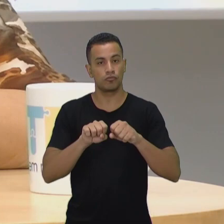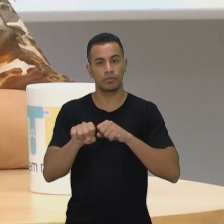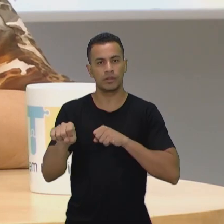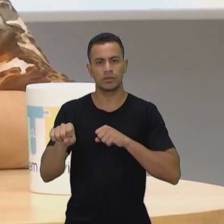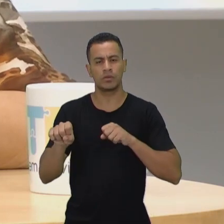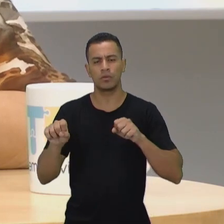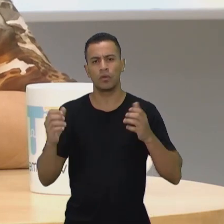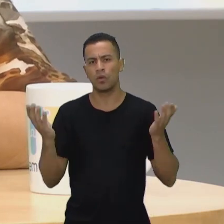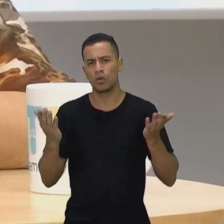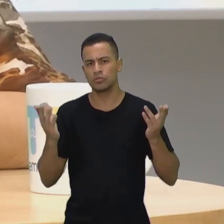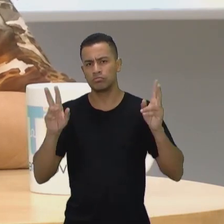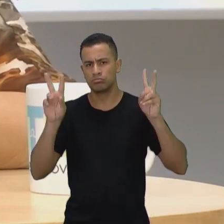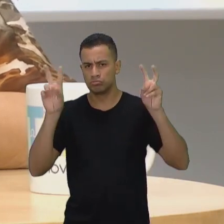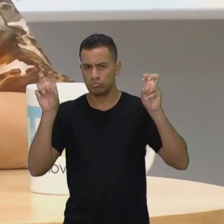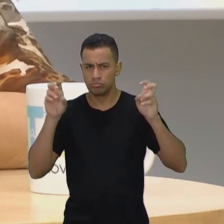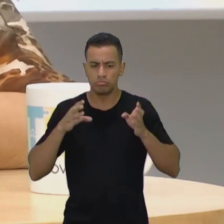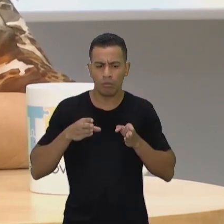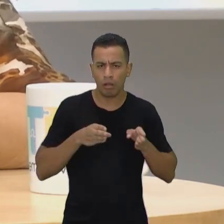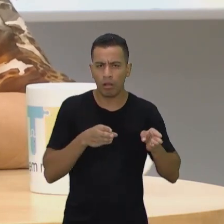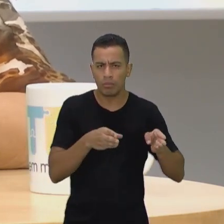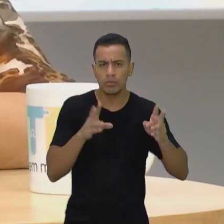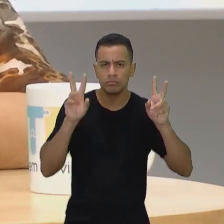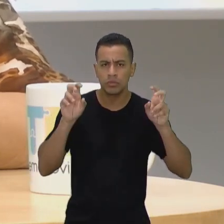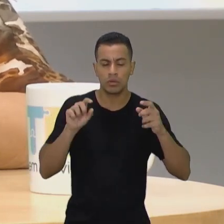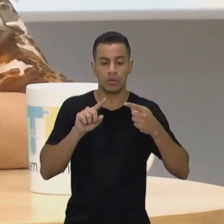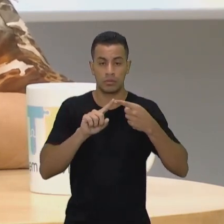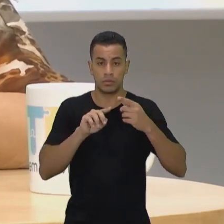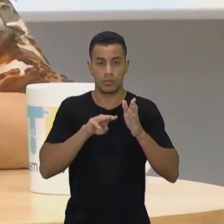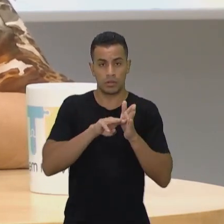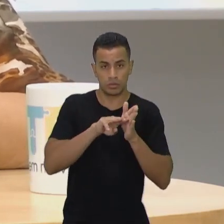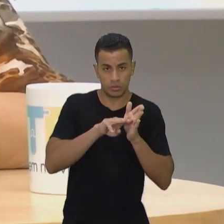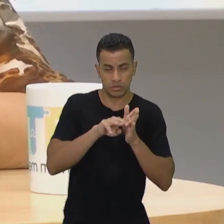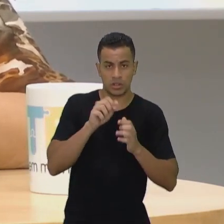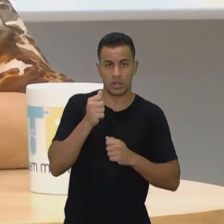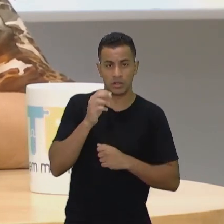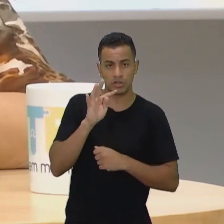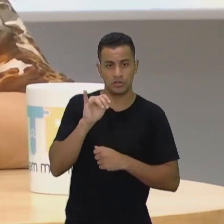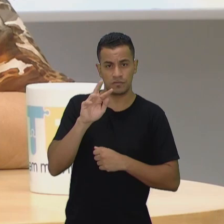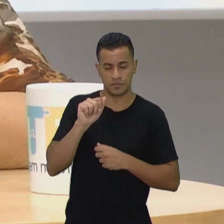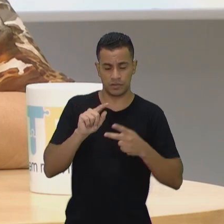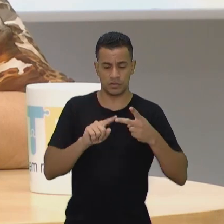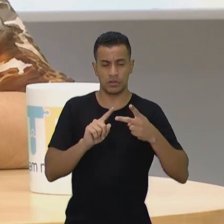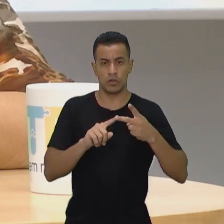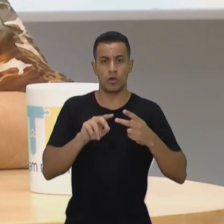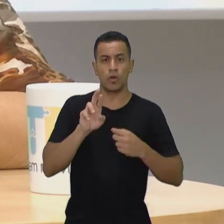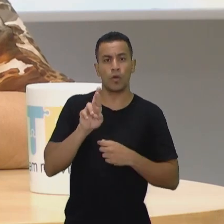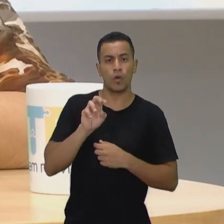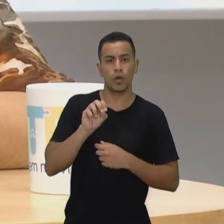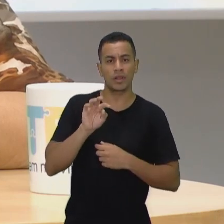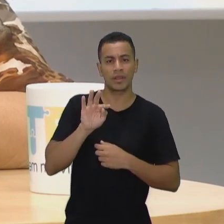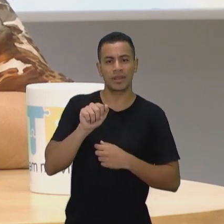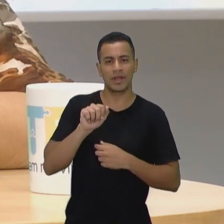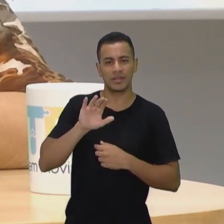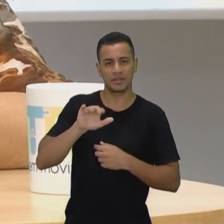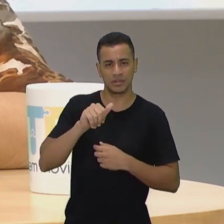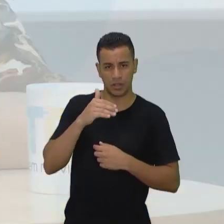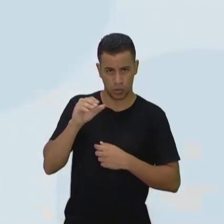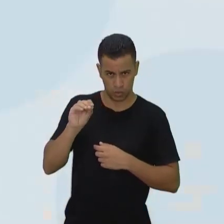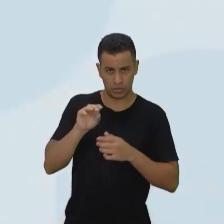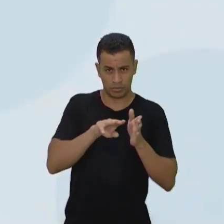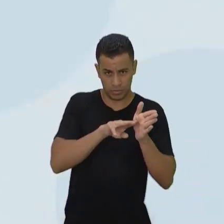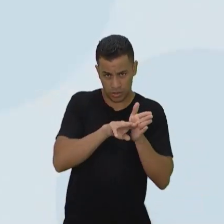ser metodologias ativas, rotação da metodologia ativa com os componentes da unidade